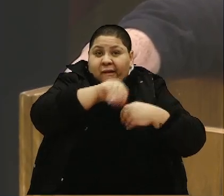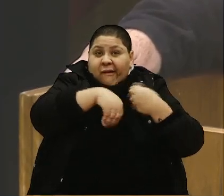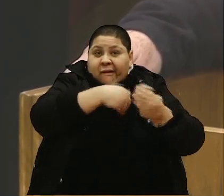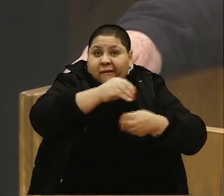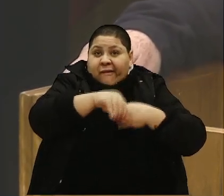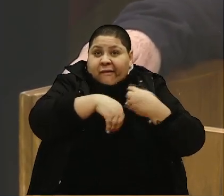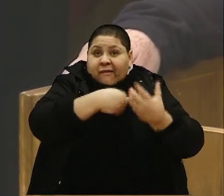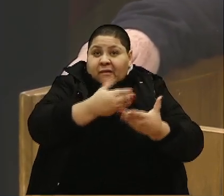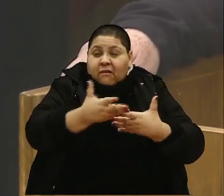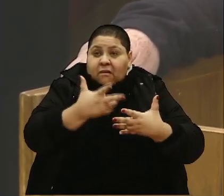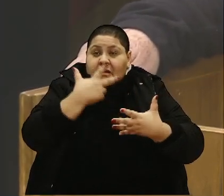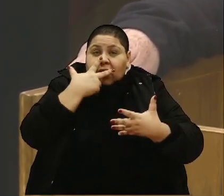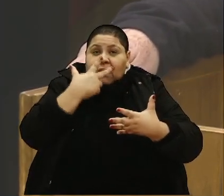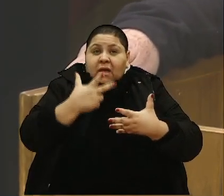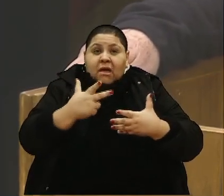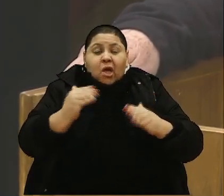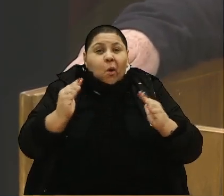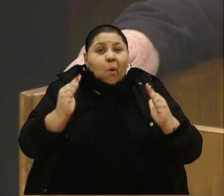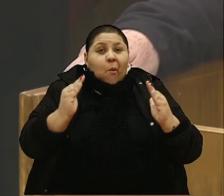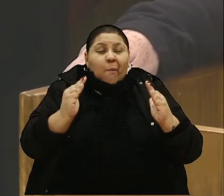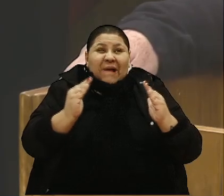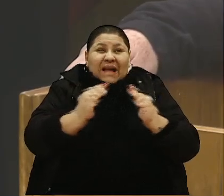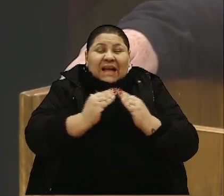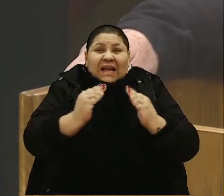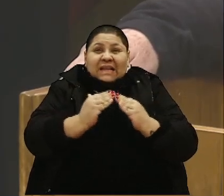de tráfico de influência,